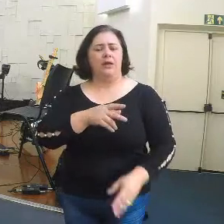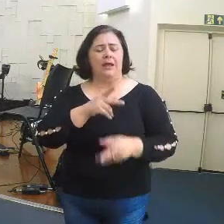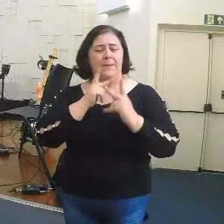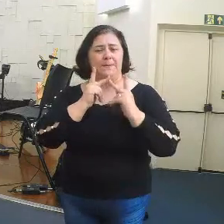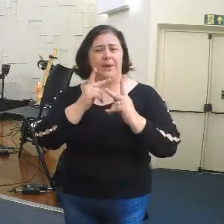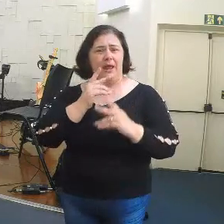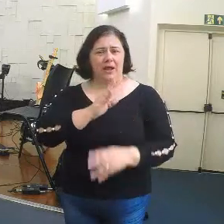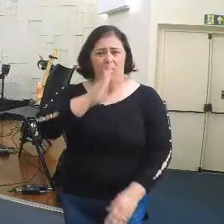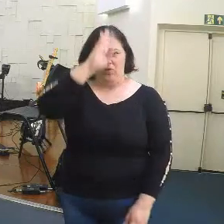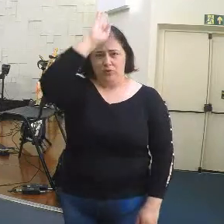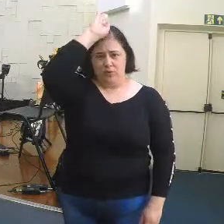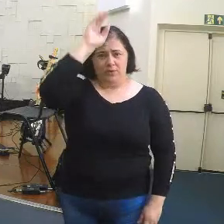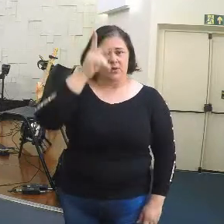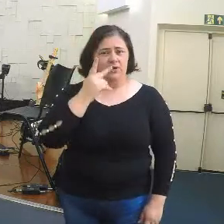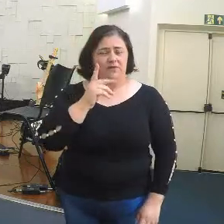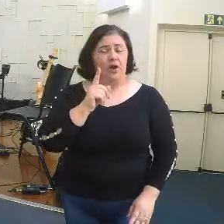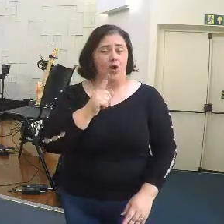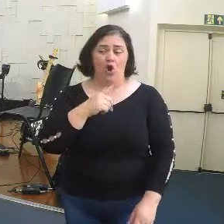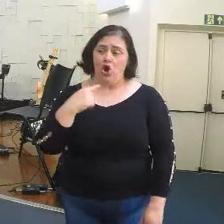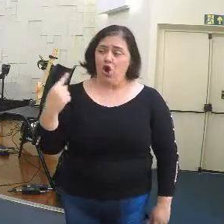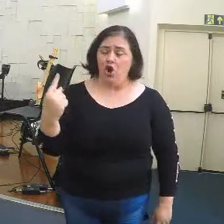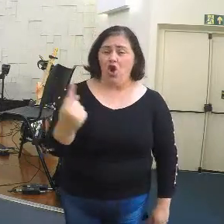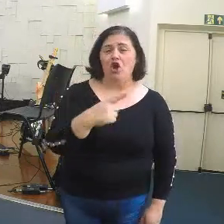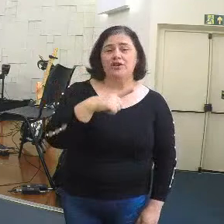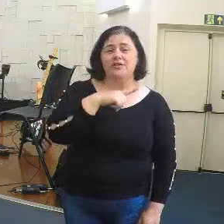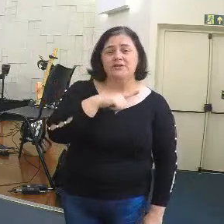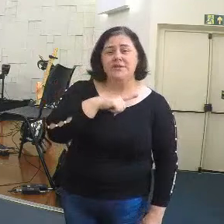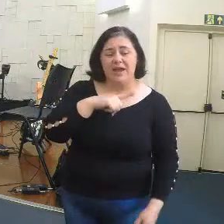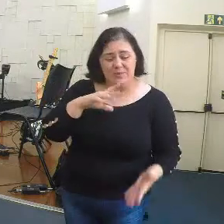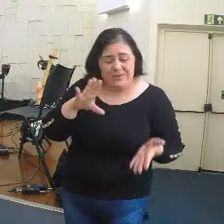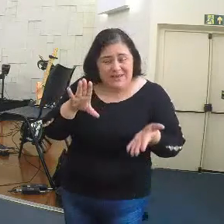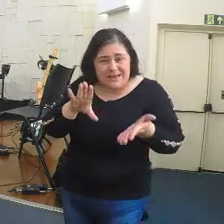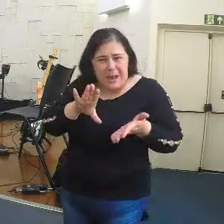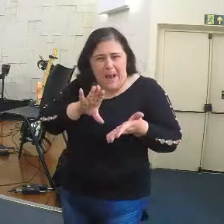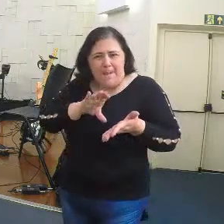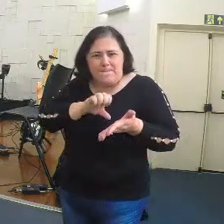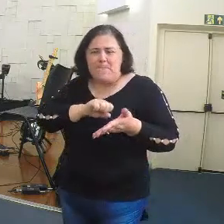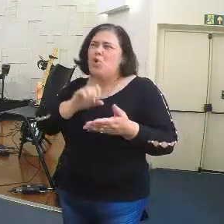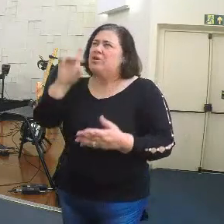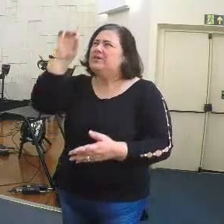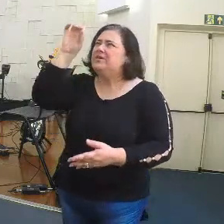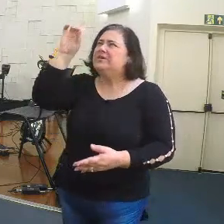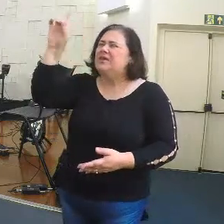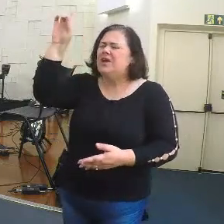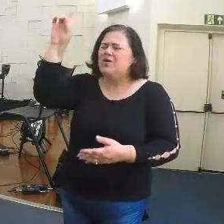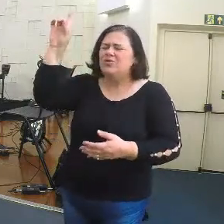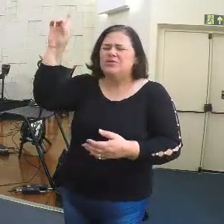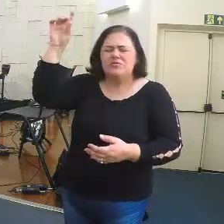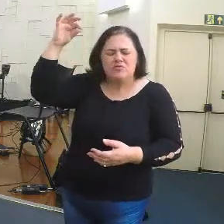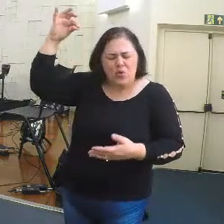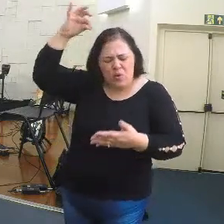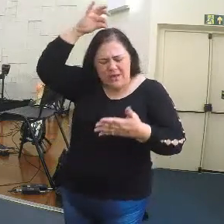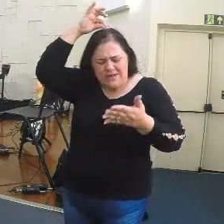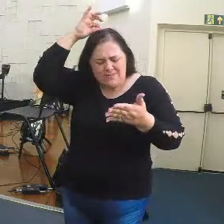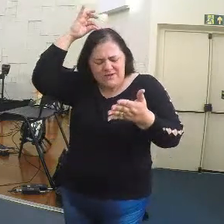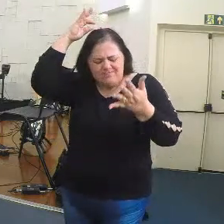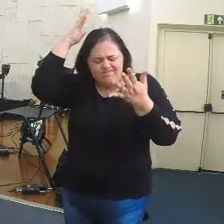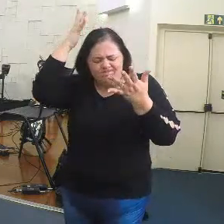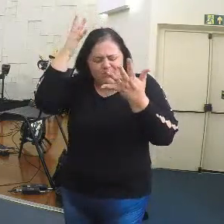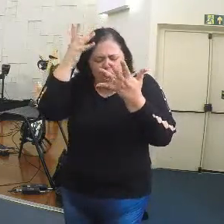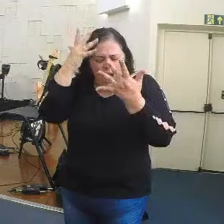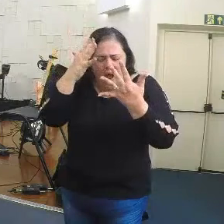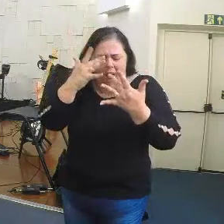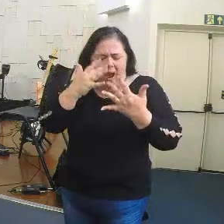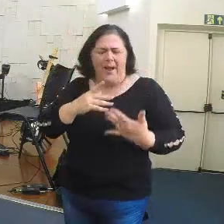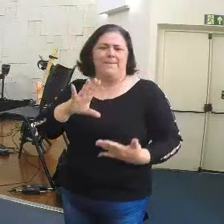que nós recebemos o amor foi derramado em nós pelo Espírito Santo que nos foi dado. Que amor é esse?